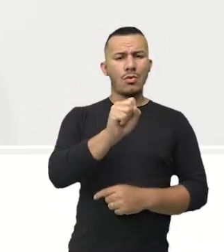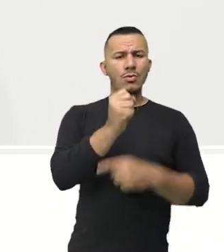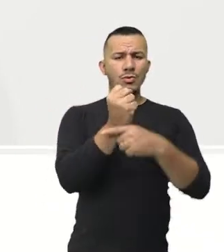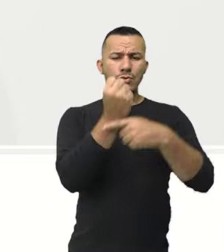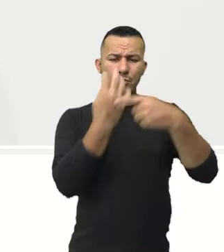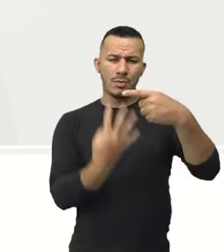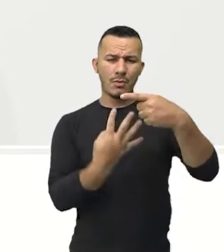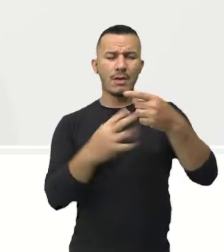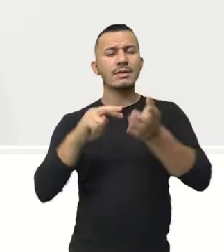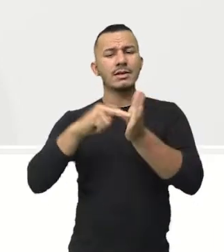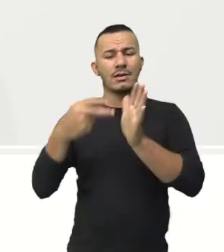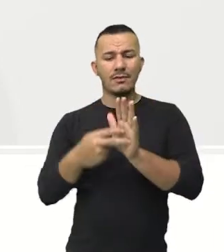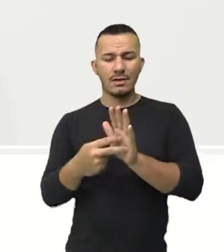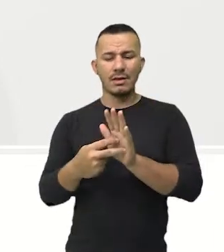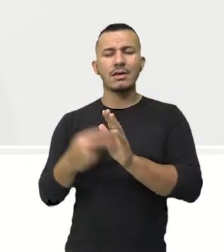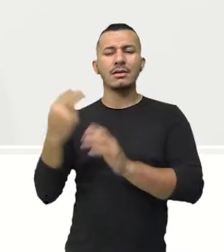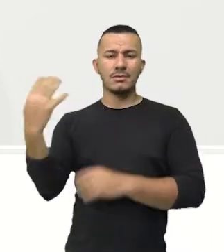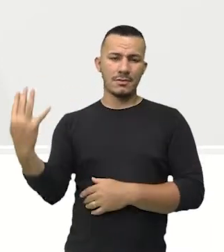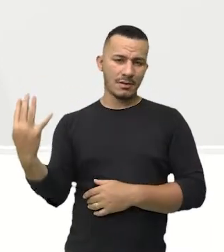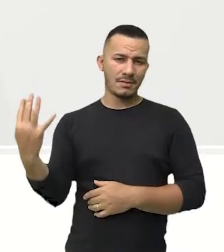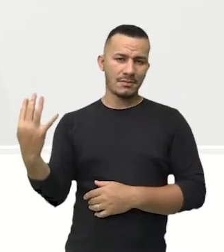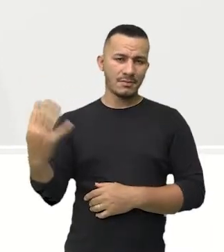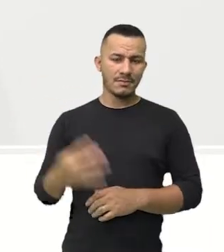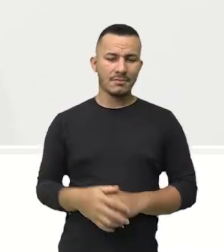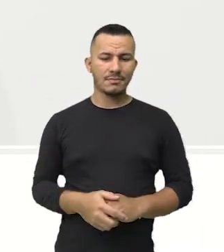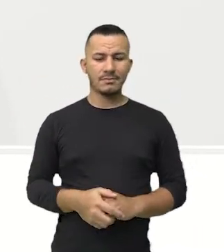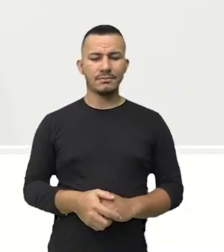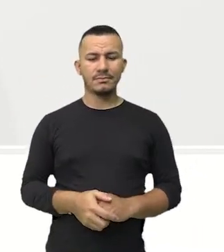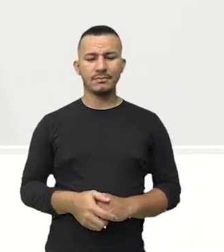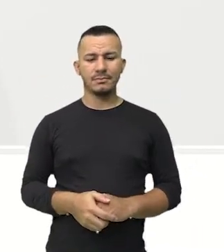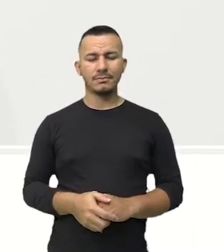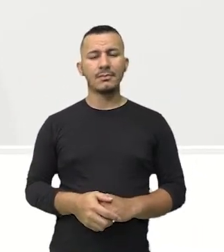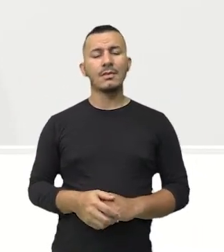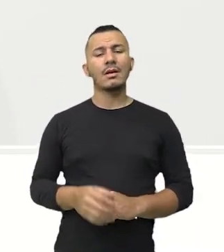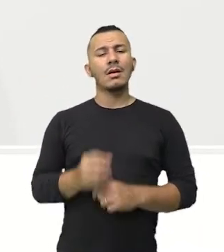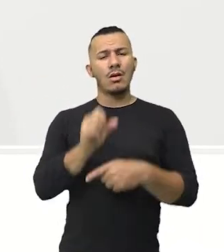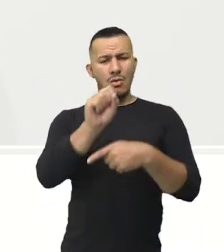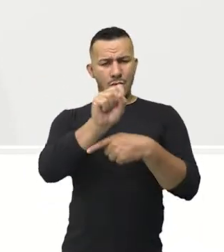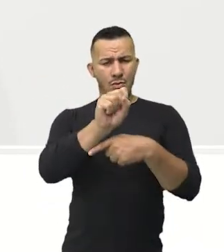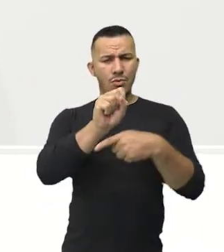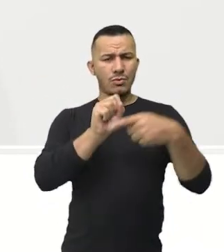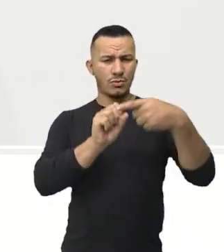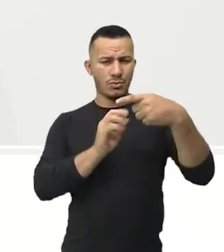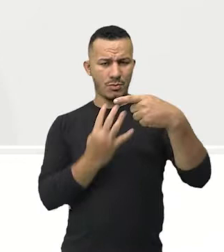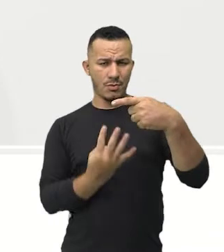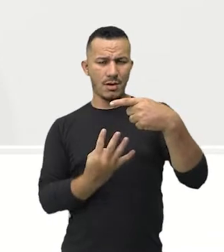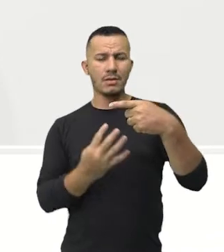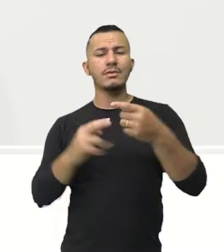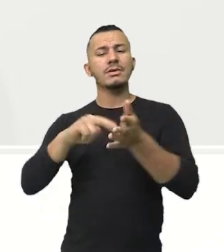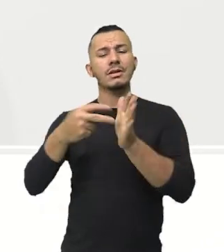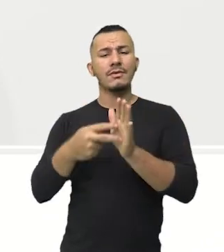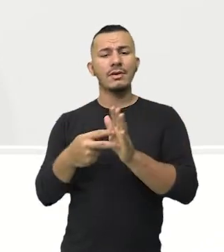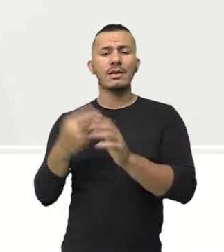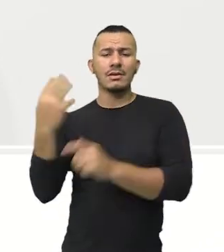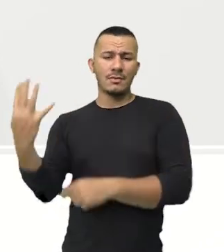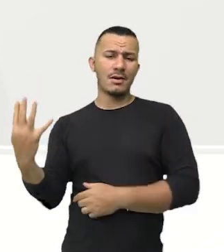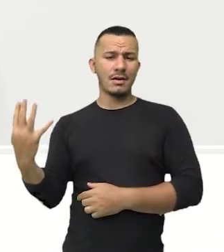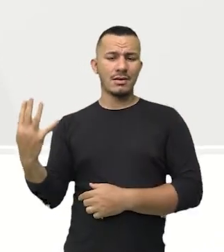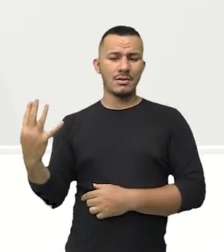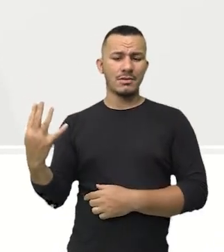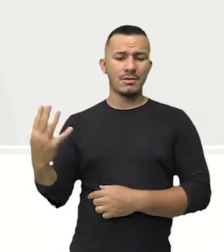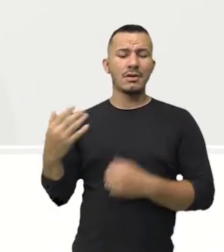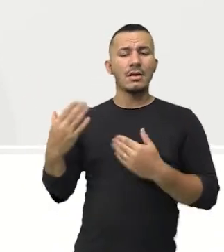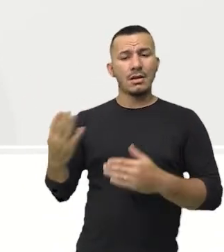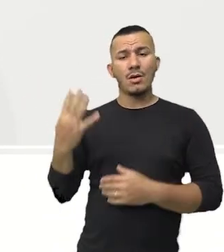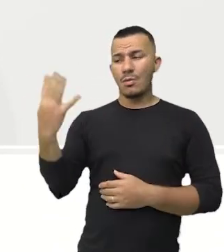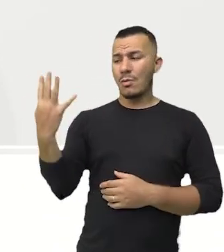é 4. Beleza? Então, 8 sobre 4 é a mesma coisa que falar 4. Então, nós podemos dizer bem aqui, ó,